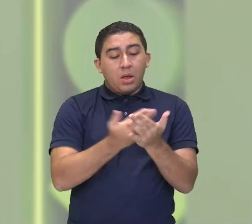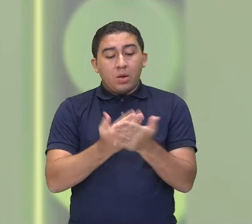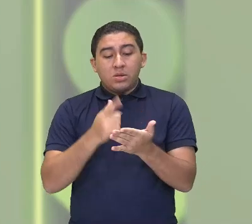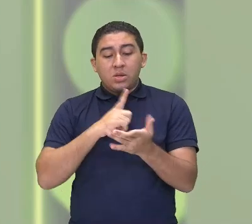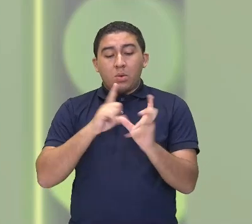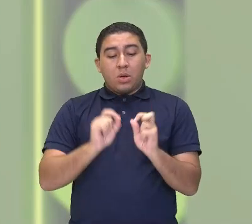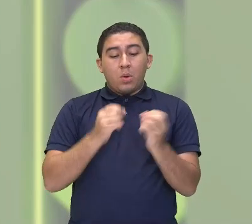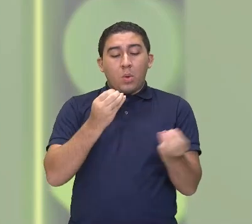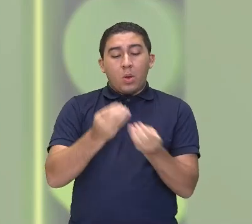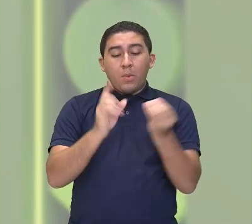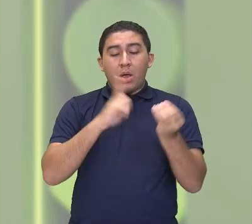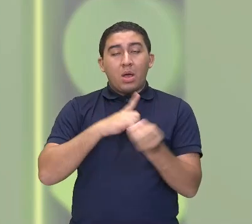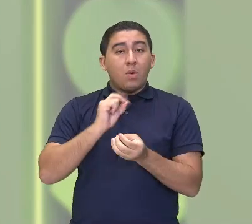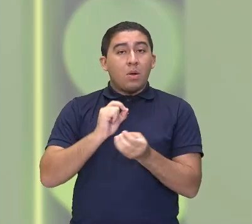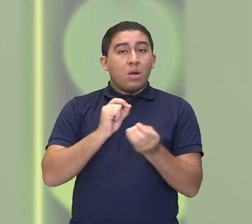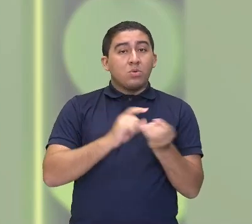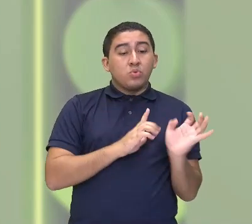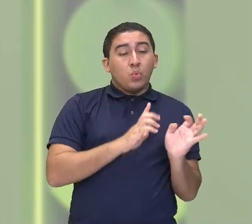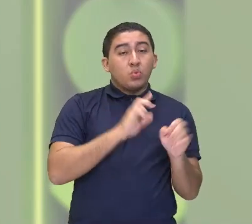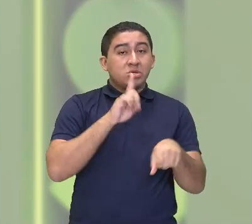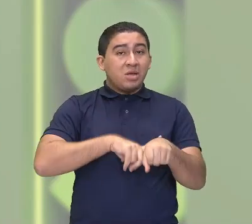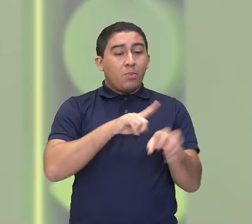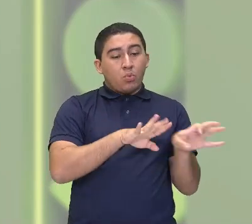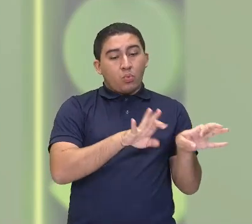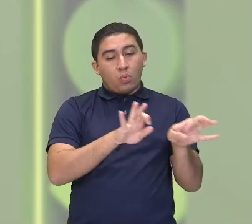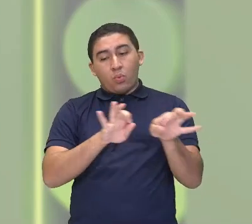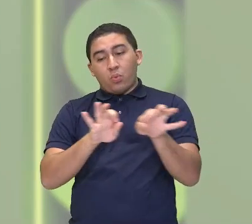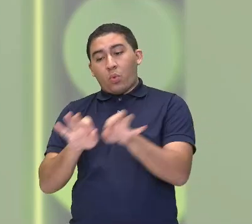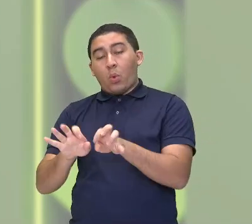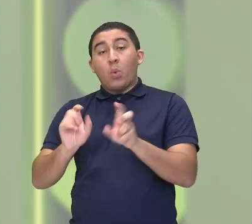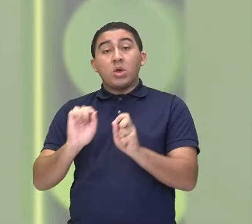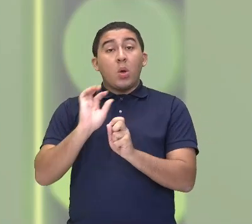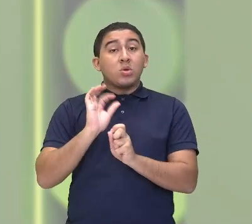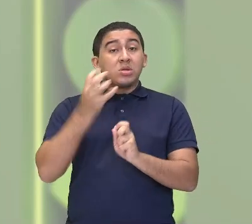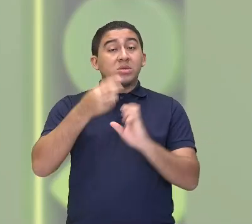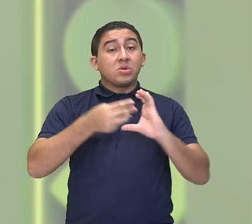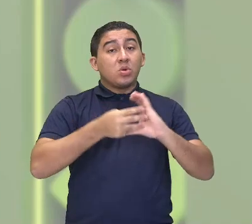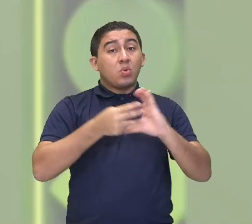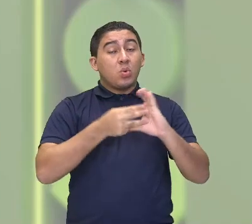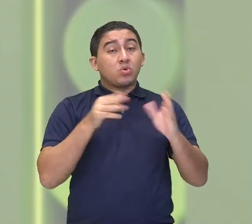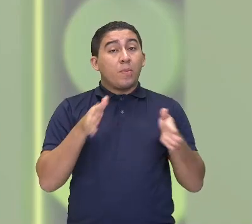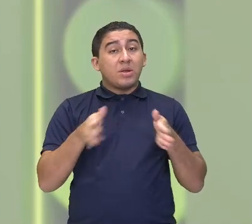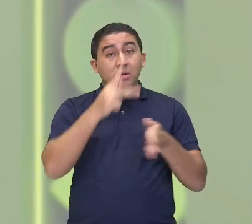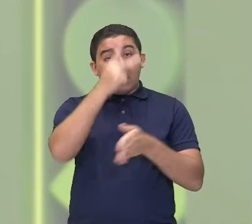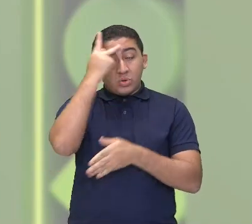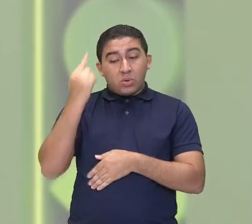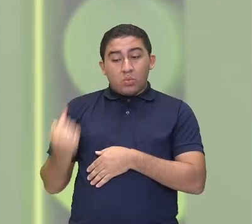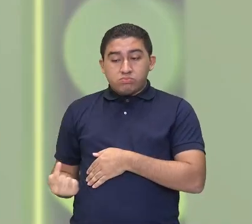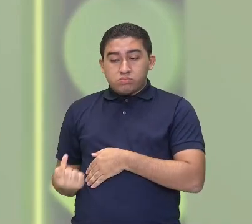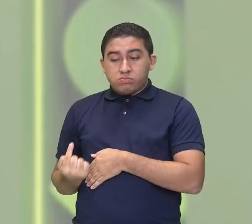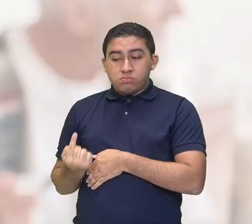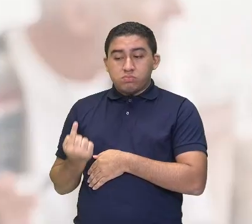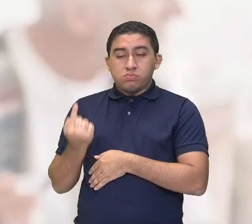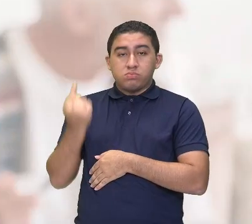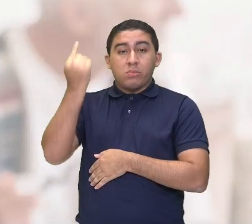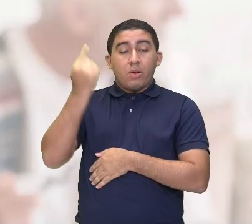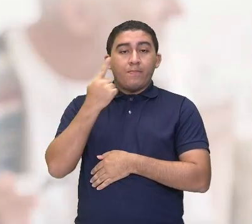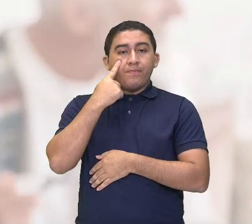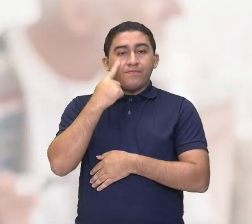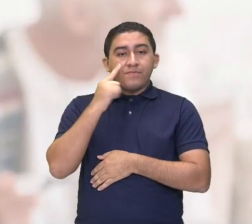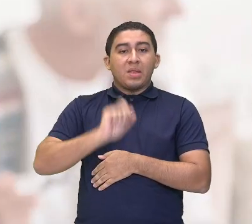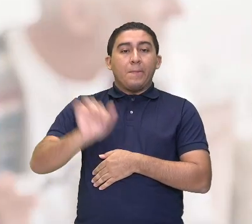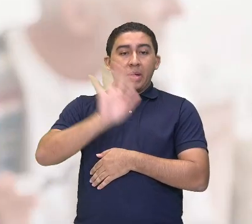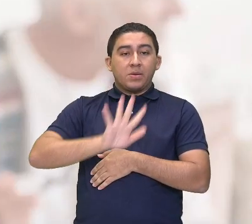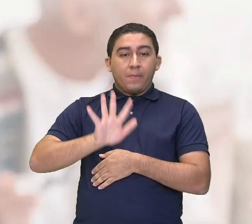envelhecimento. E agora a gente vai ver o que acontece com os neurônios durante o envelhecimento. Vamos observar aí nas próximas